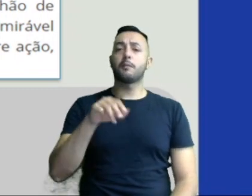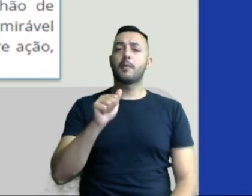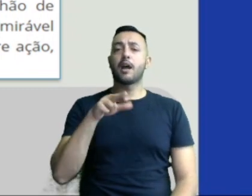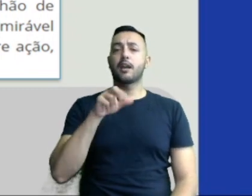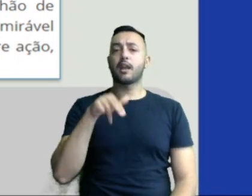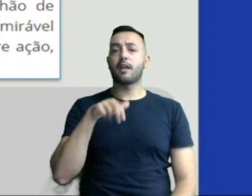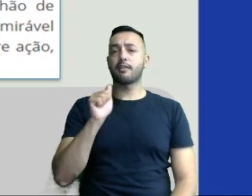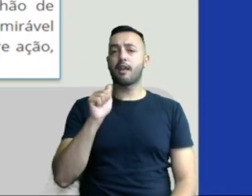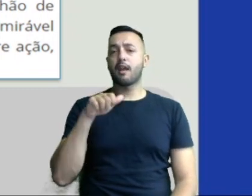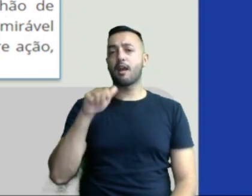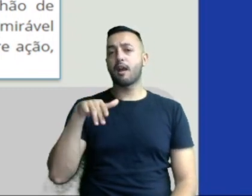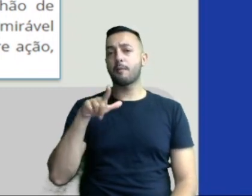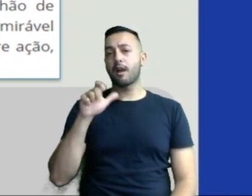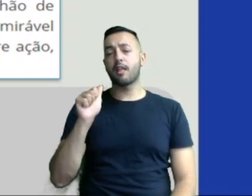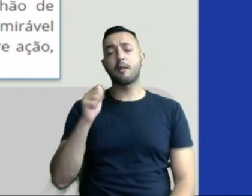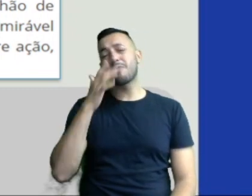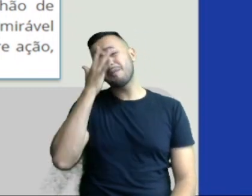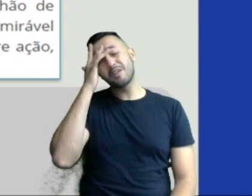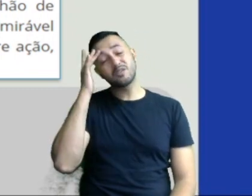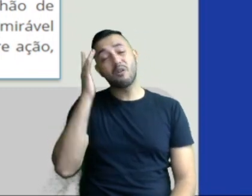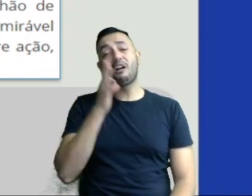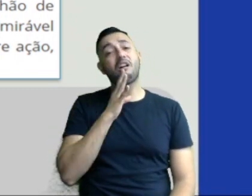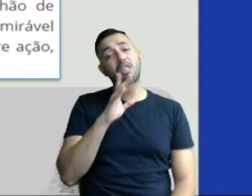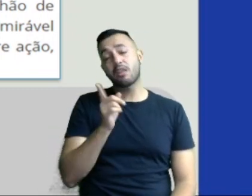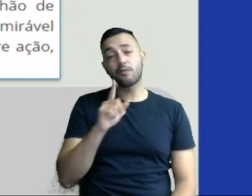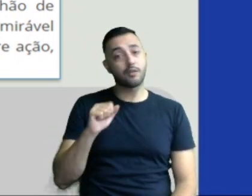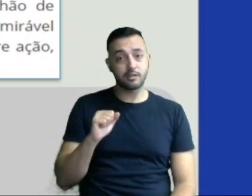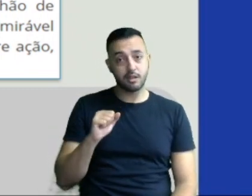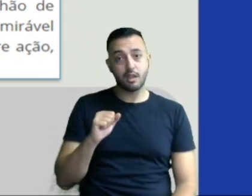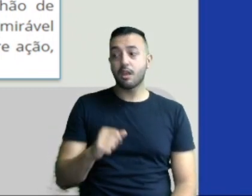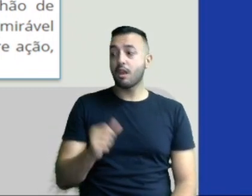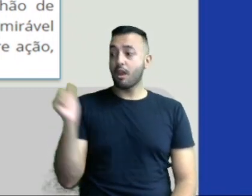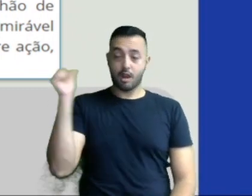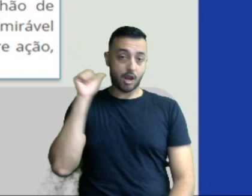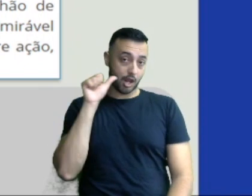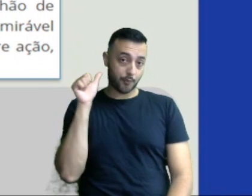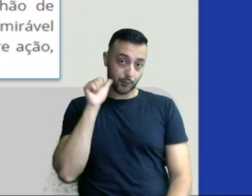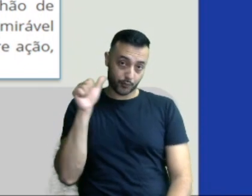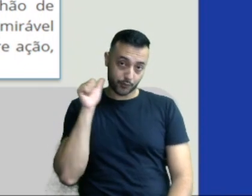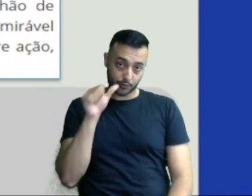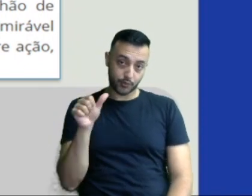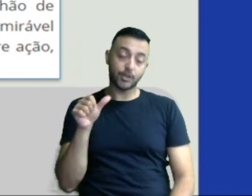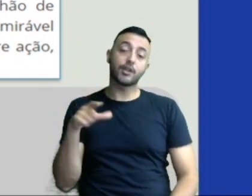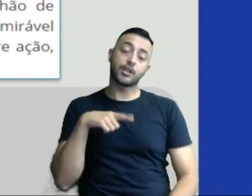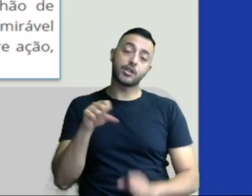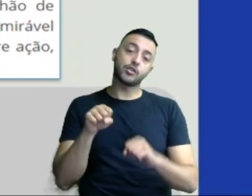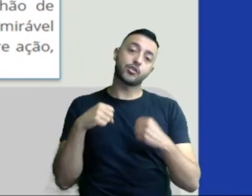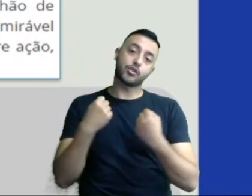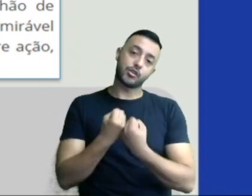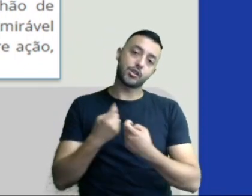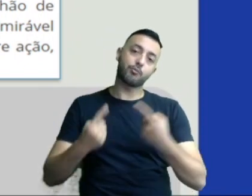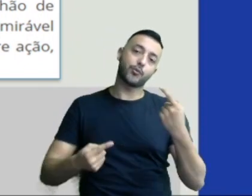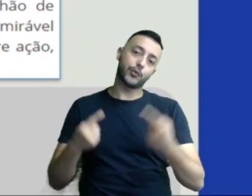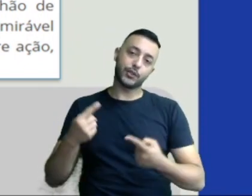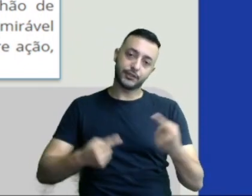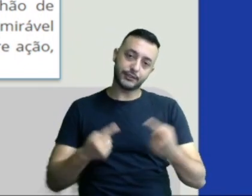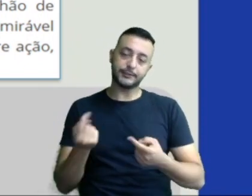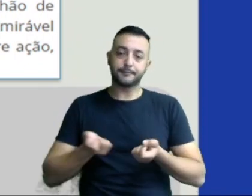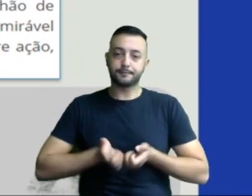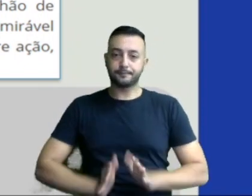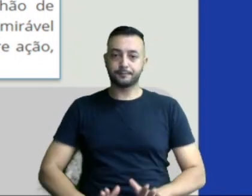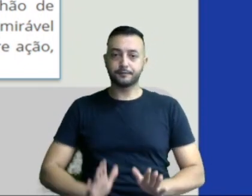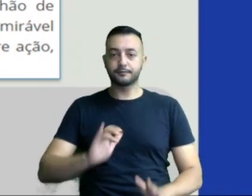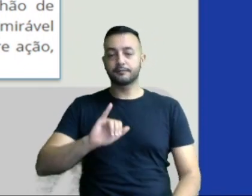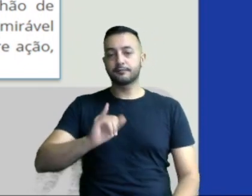cidade, mas seu feito nem todos conhecem. Cidadã civil, com projeção no meio social e político, nasceu